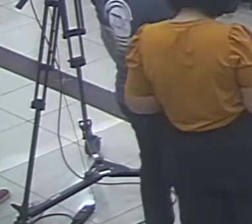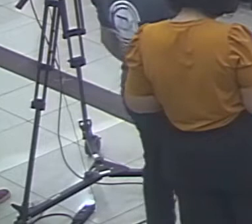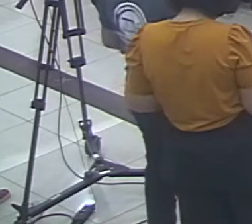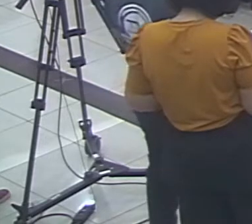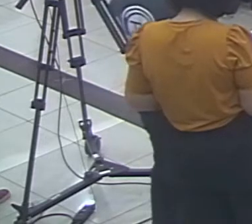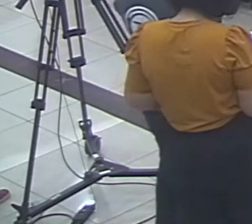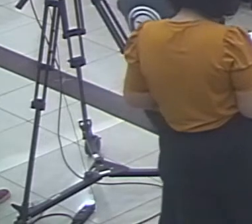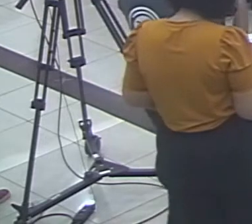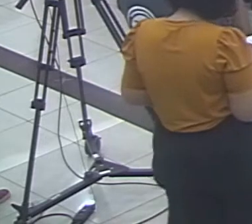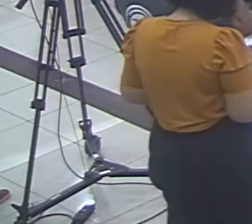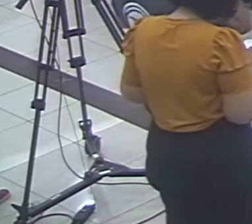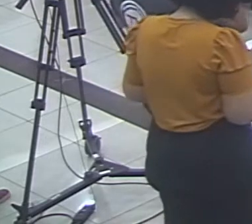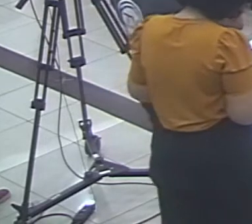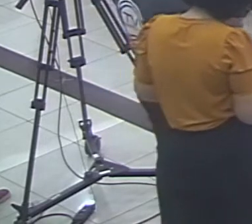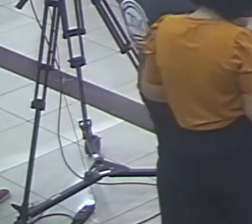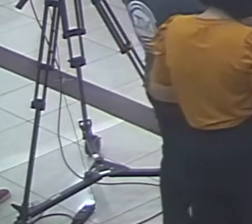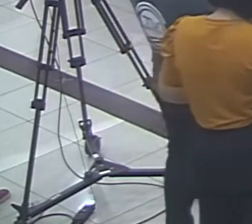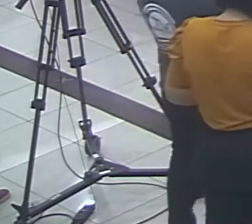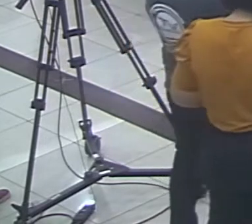G1